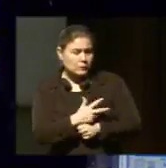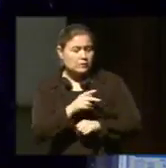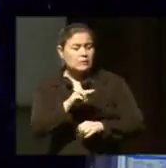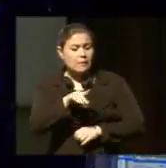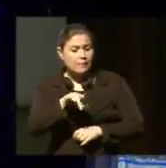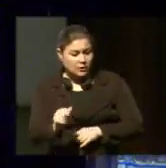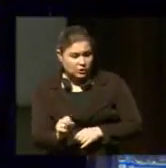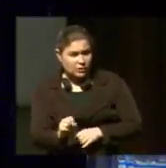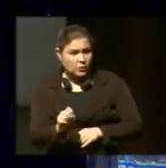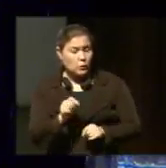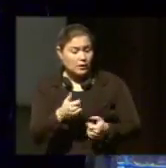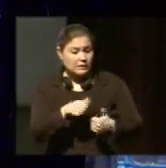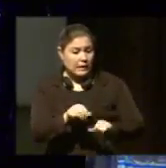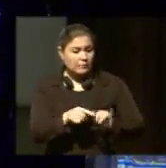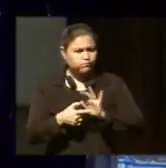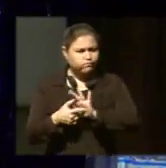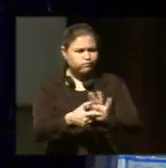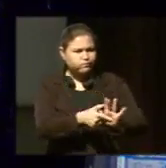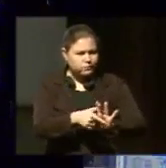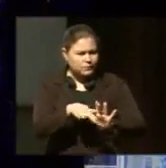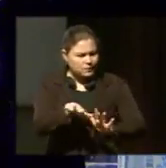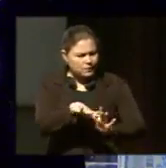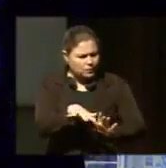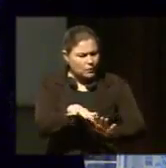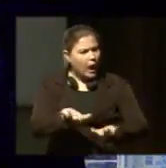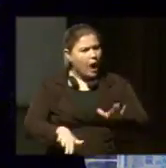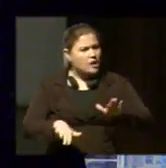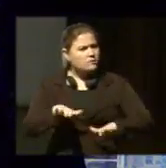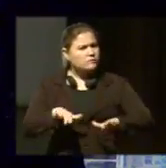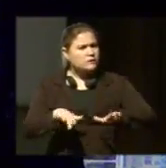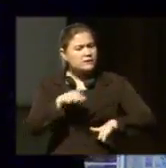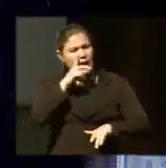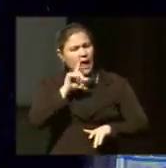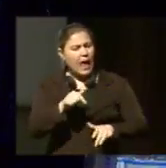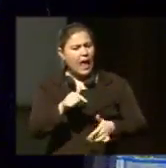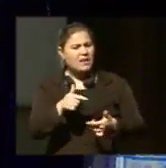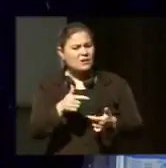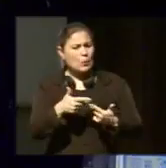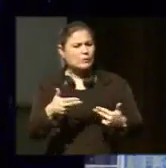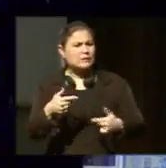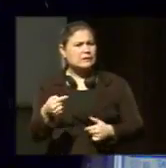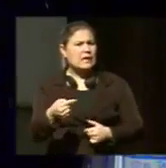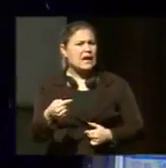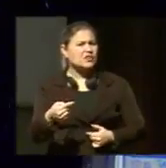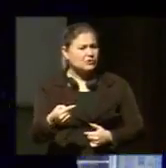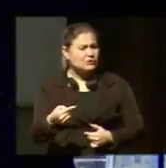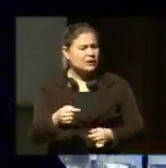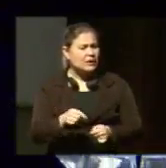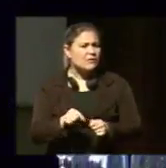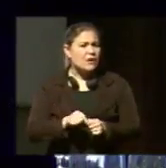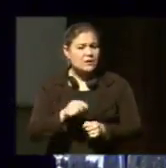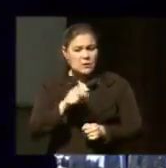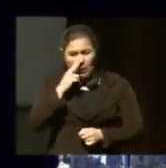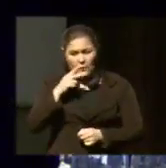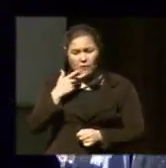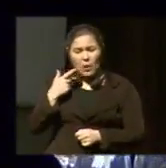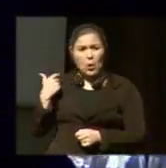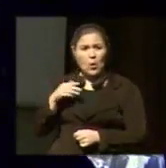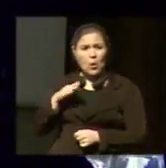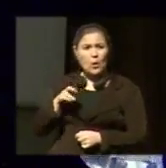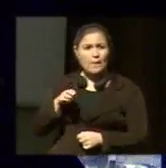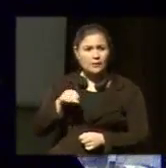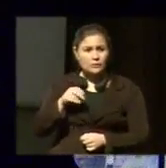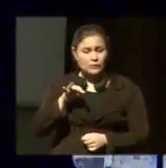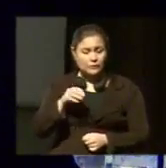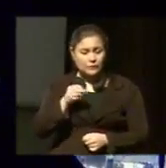sendo veiculado, né, muitas vezes são imagens negativas que fazem isto que o Roberto disse, não fazem nem